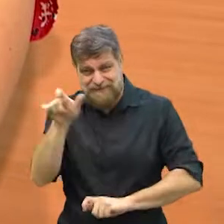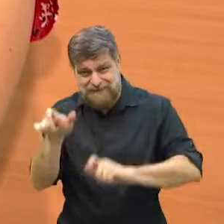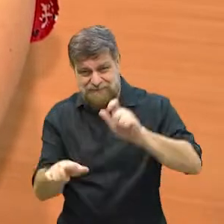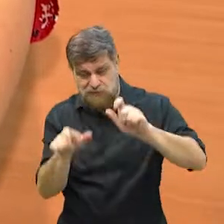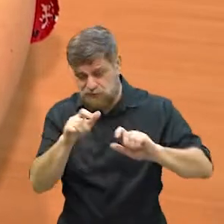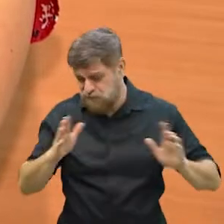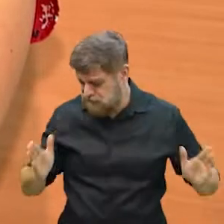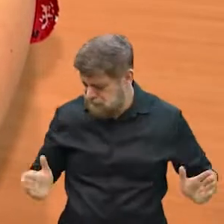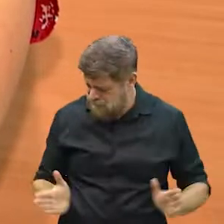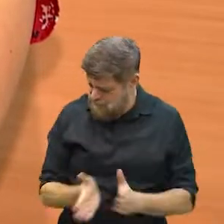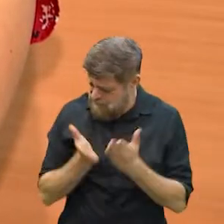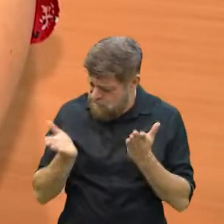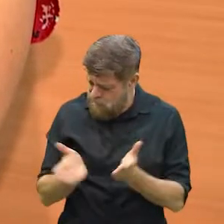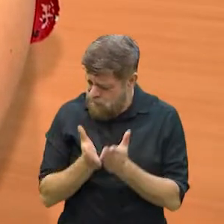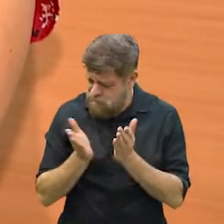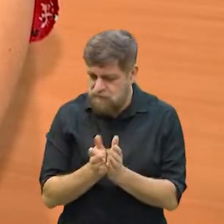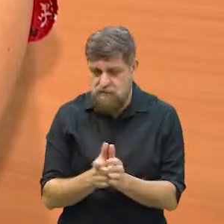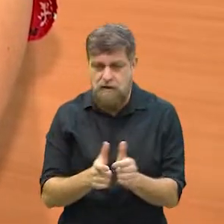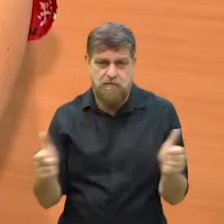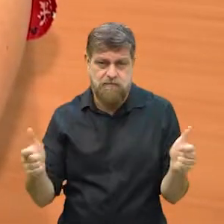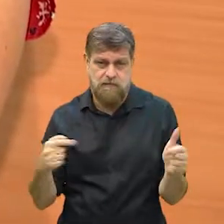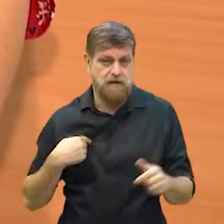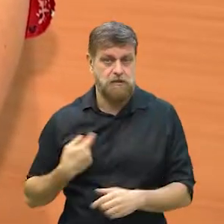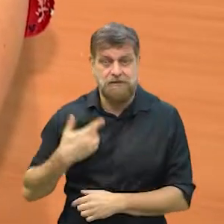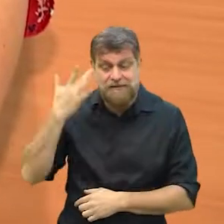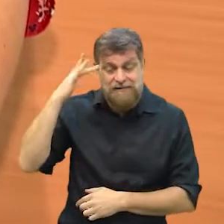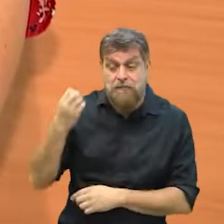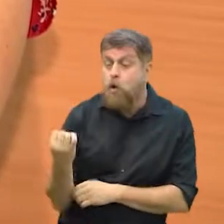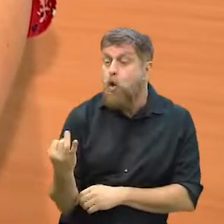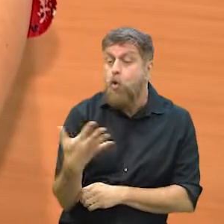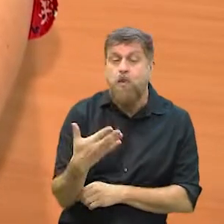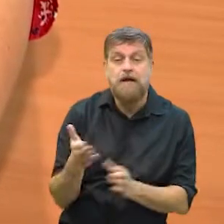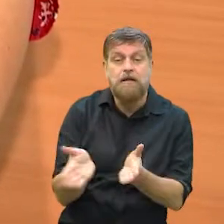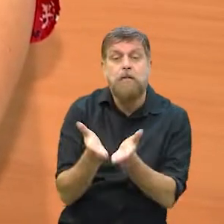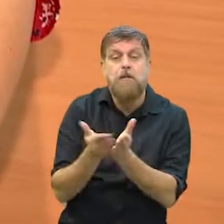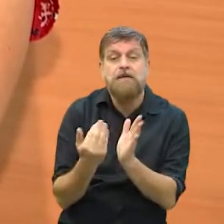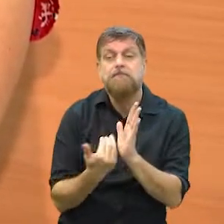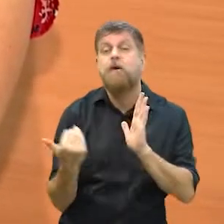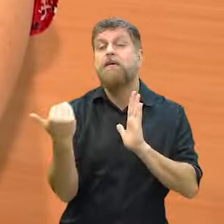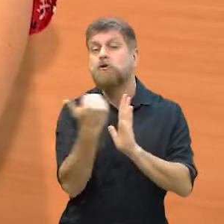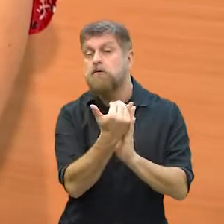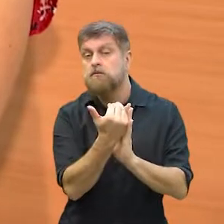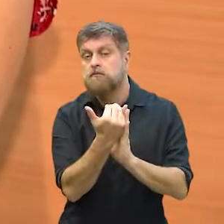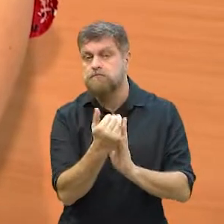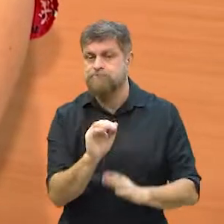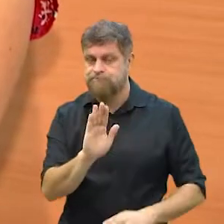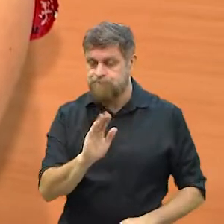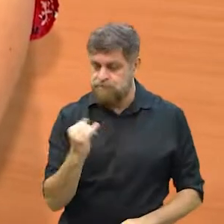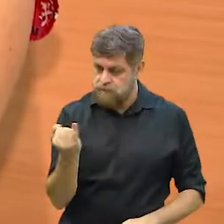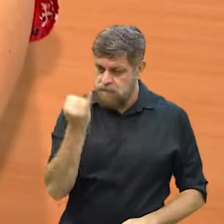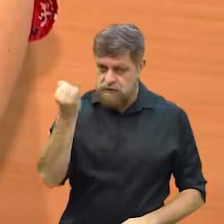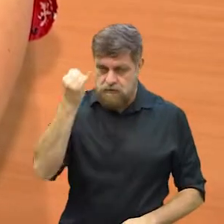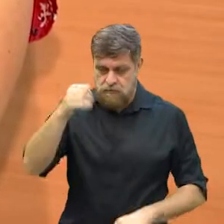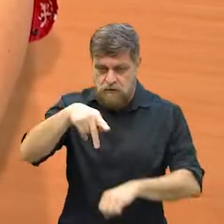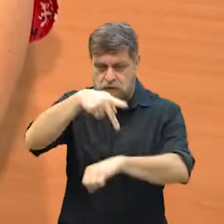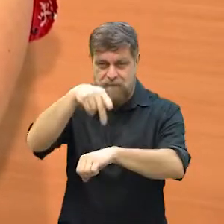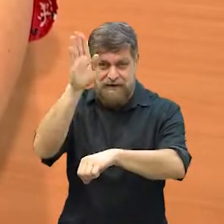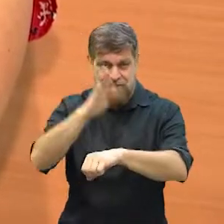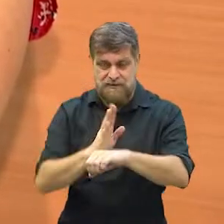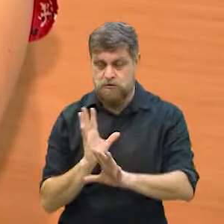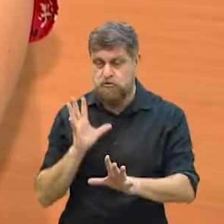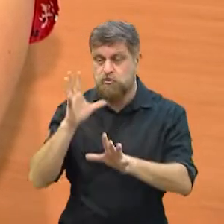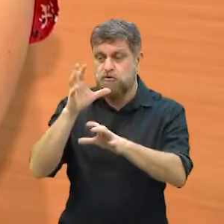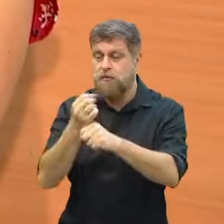de pessoas na pobreza aumentou muito, a gente ainda não tem dimensão disso, e é importante dizer que o Brasil não fez o